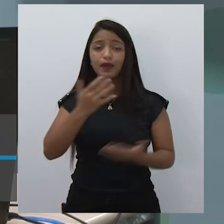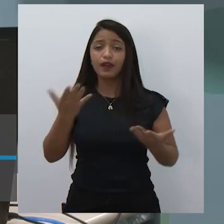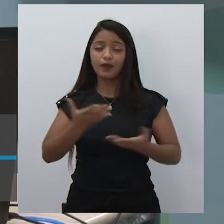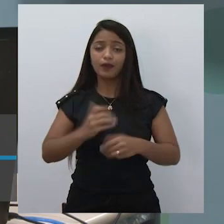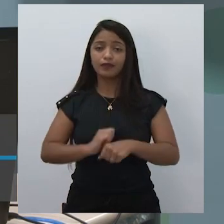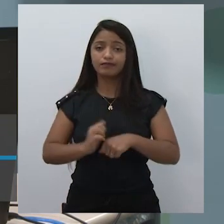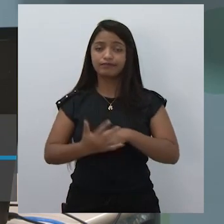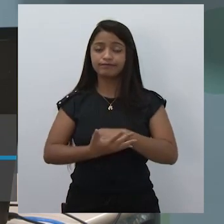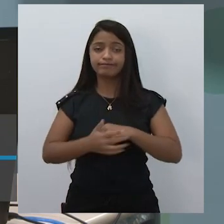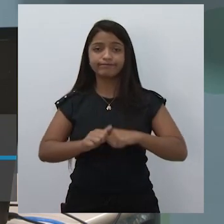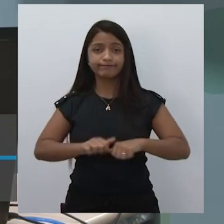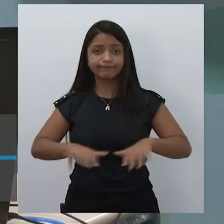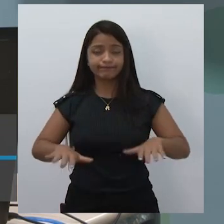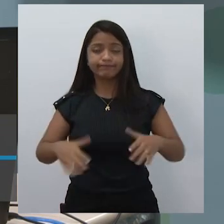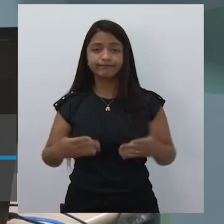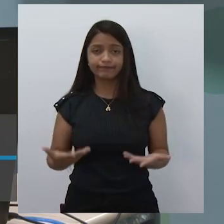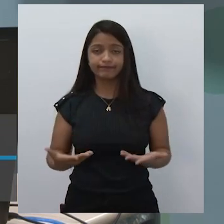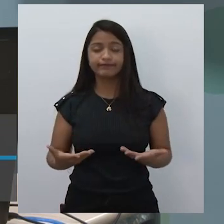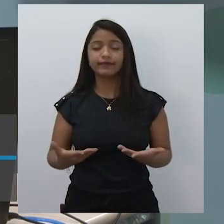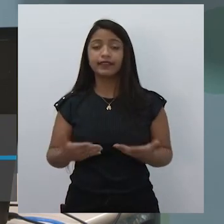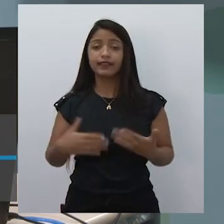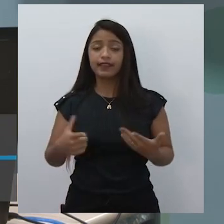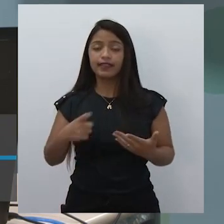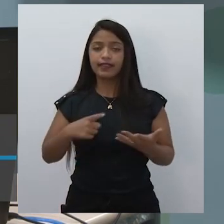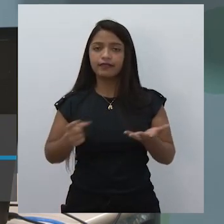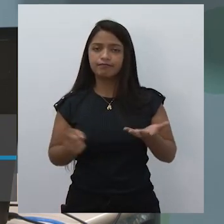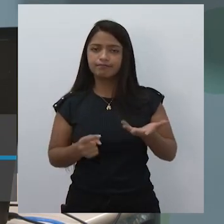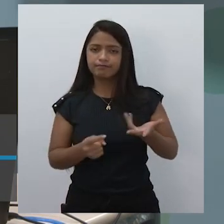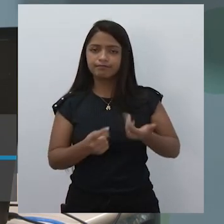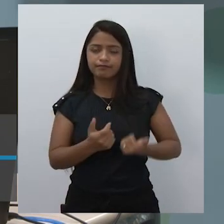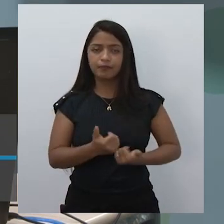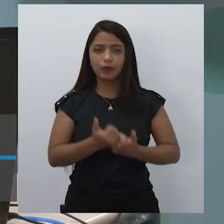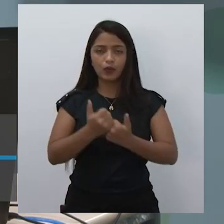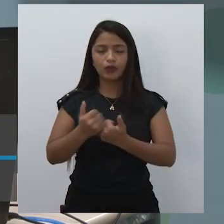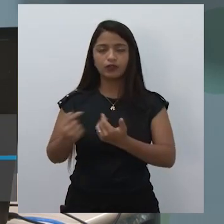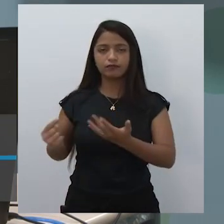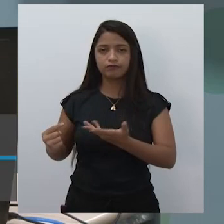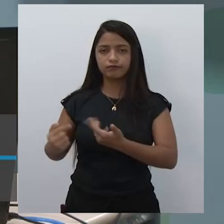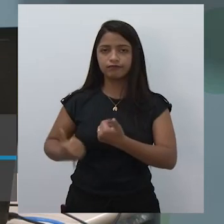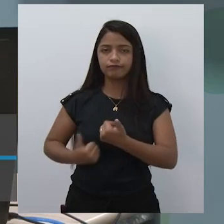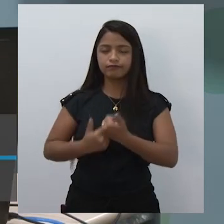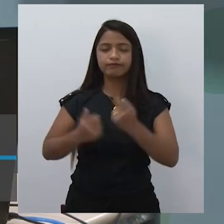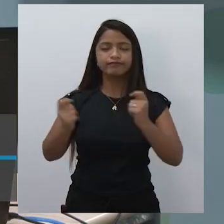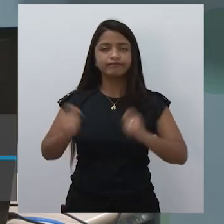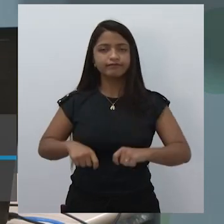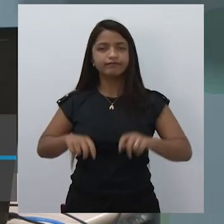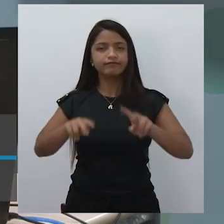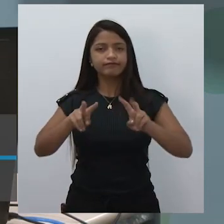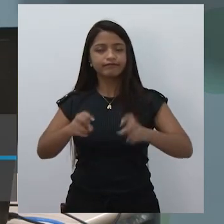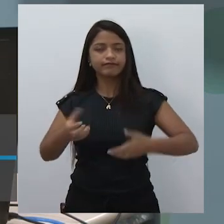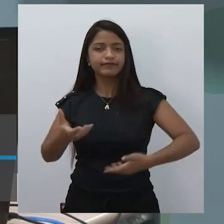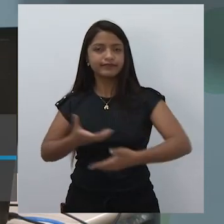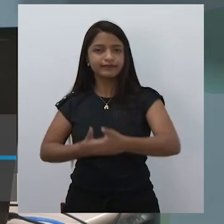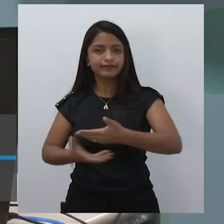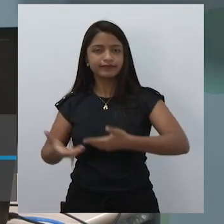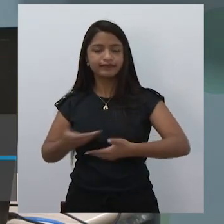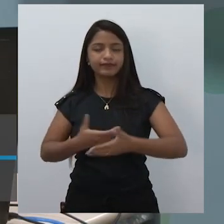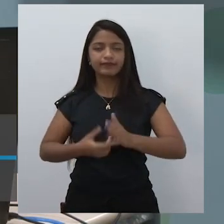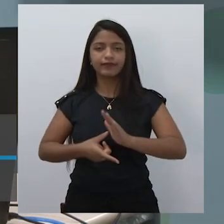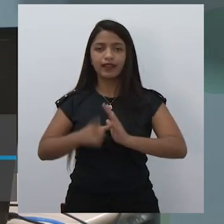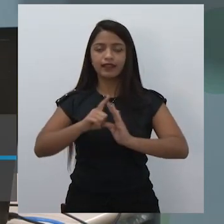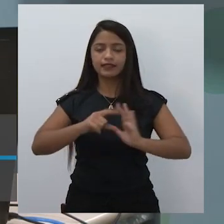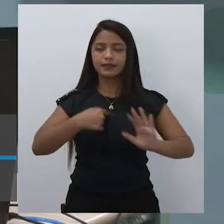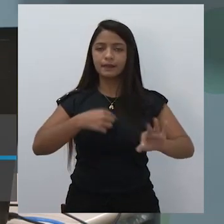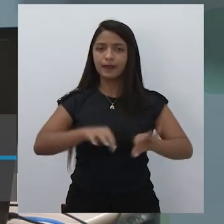né? Então, quais são os pontos de apoio que nós temos para conversar, né, para trocar ideias, para planejar,